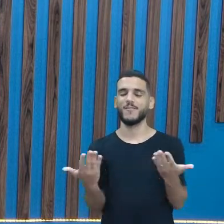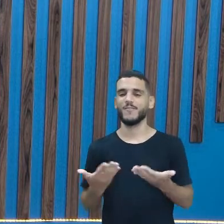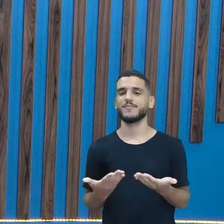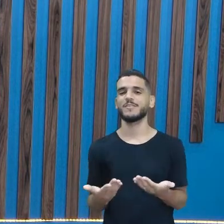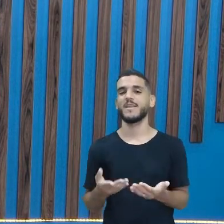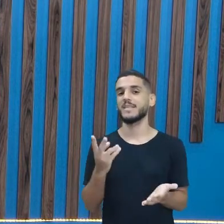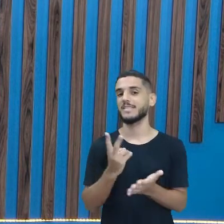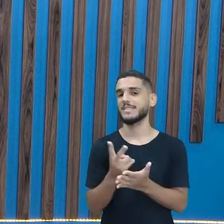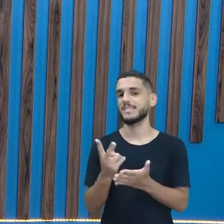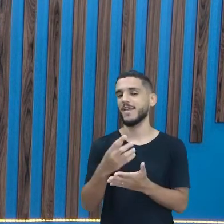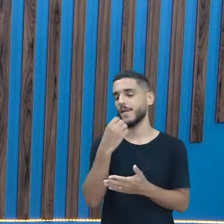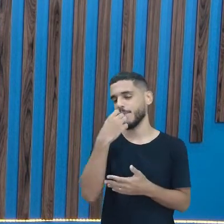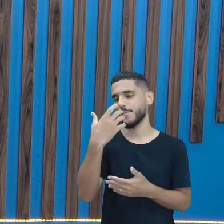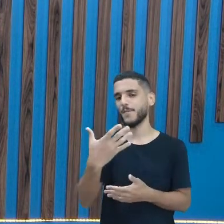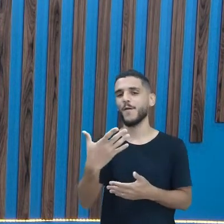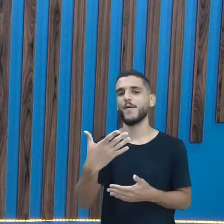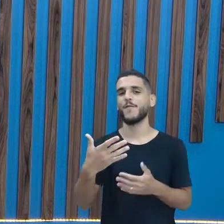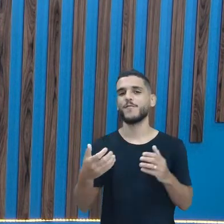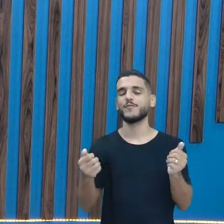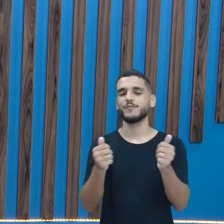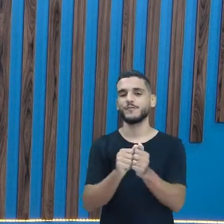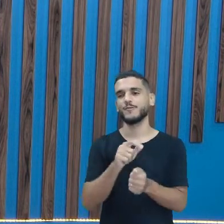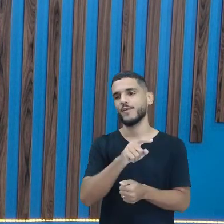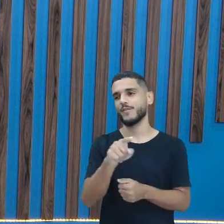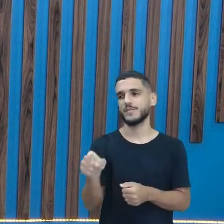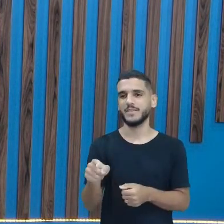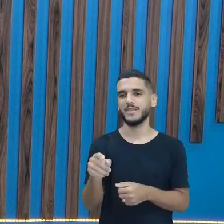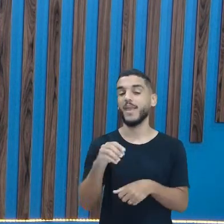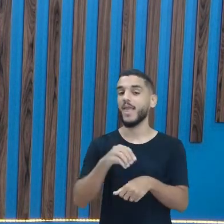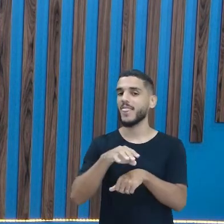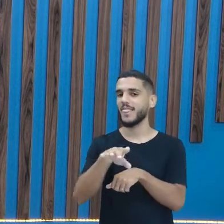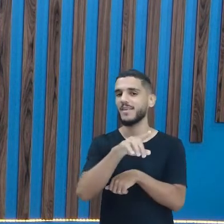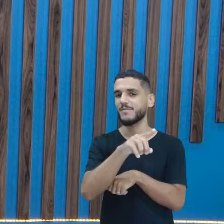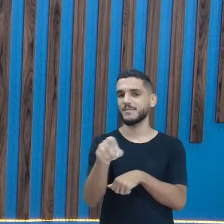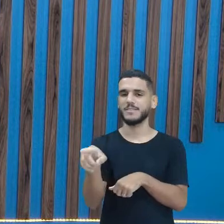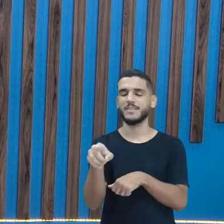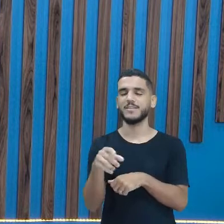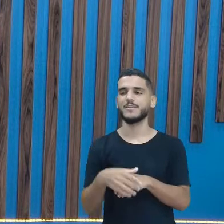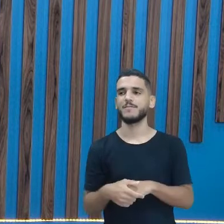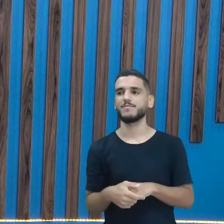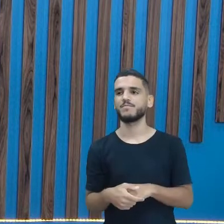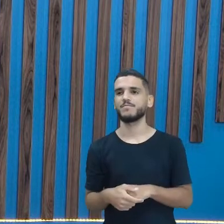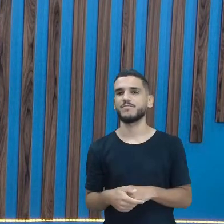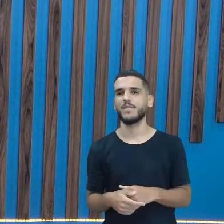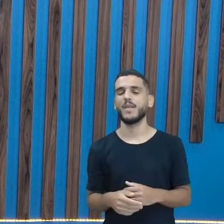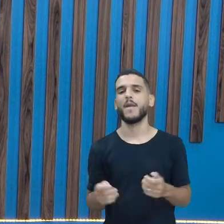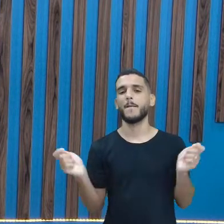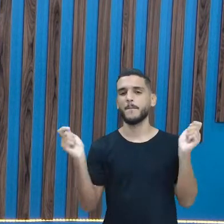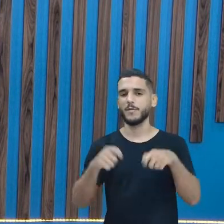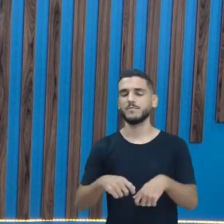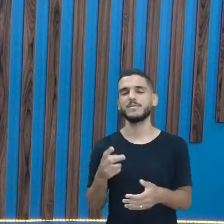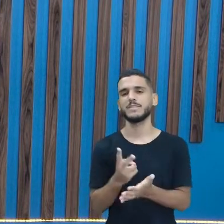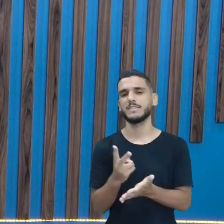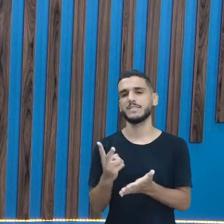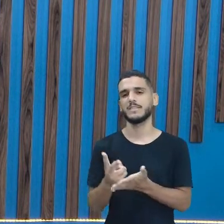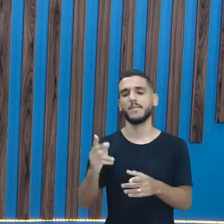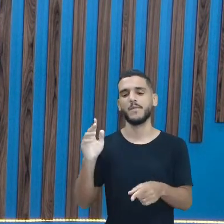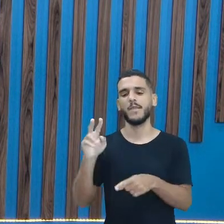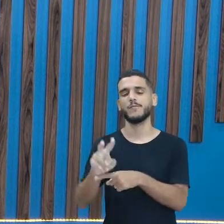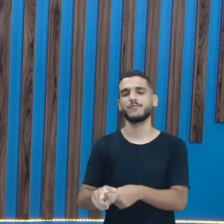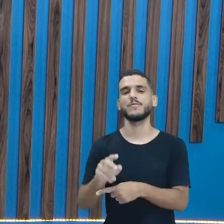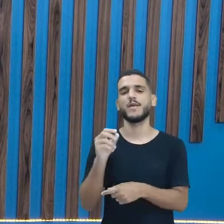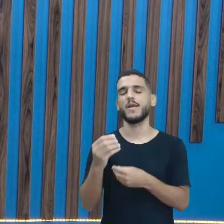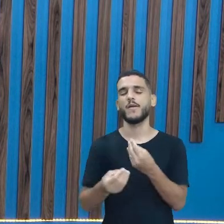sempre muito bom contar com vocês. E fica aí a dica, né? Que a gente possa sempre ajudar a preservar o